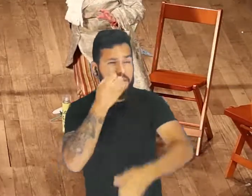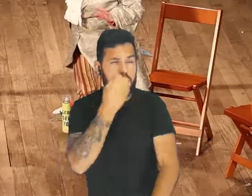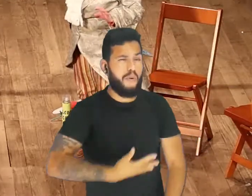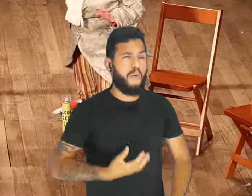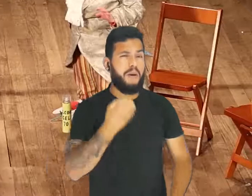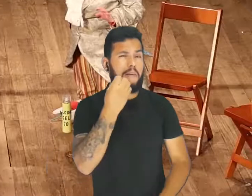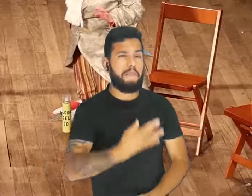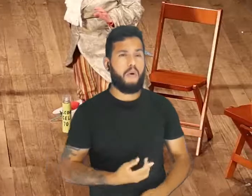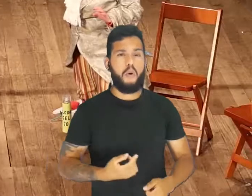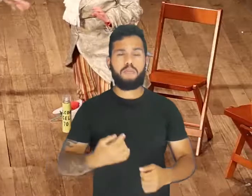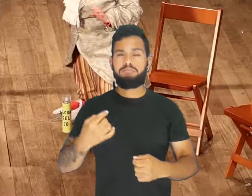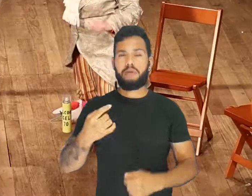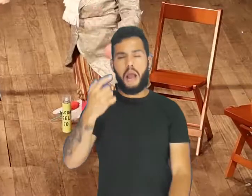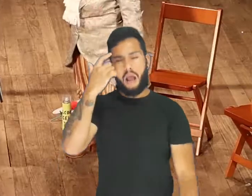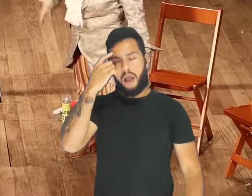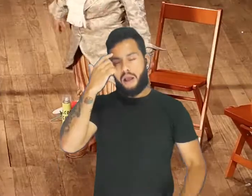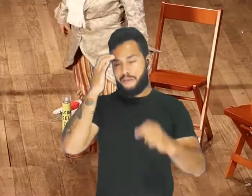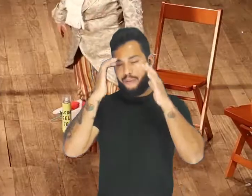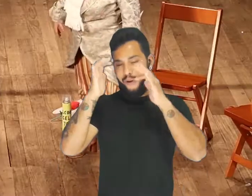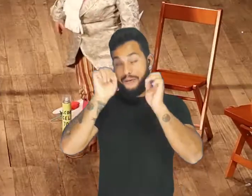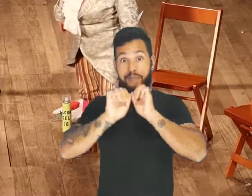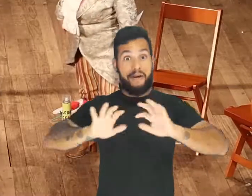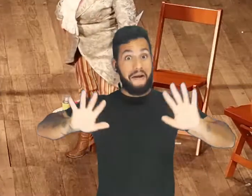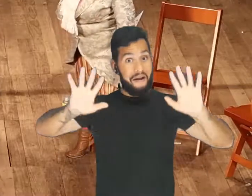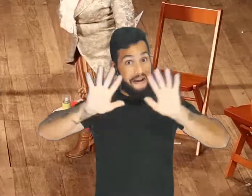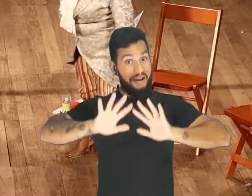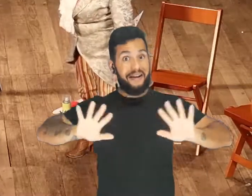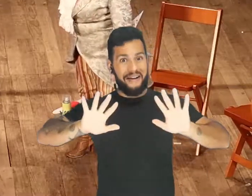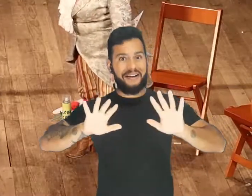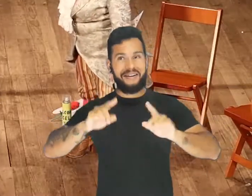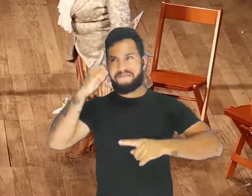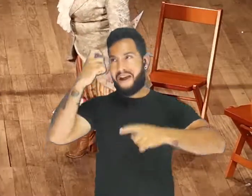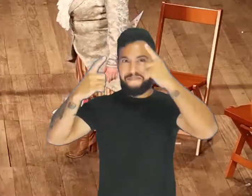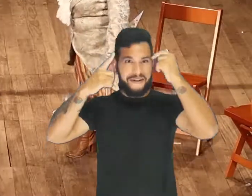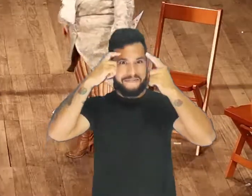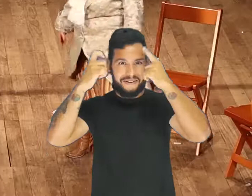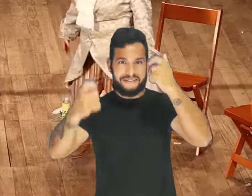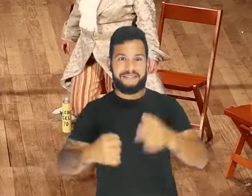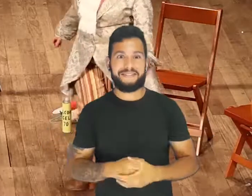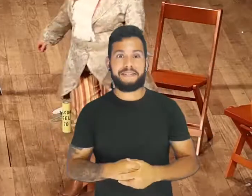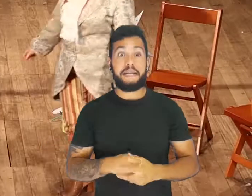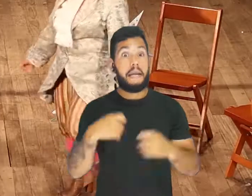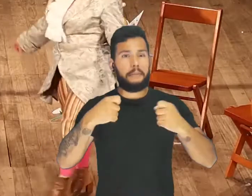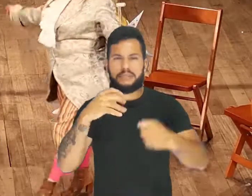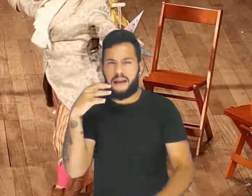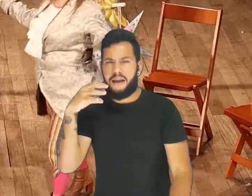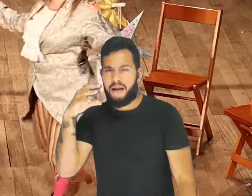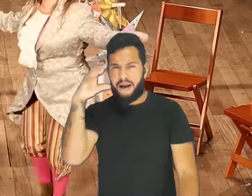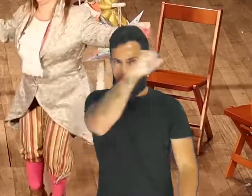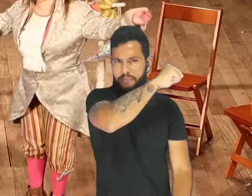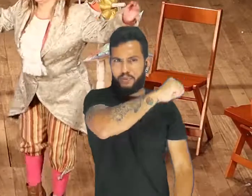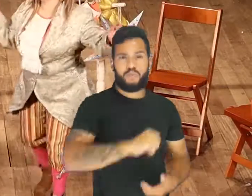Chamando o avião. Vamos fazer uma... Mas foi bom, crianças, brinque, que é muito bom, ó. É cognitivo, né? Desperta a criatividade aí